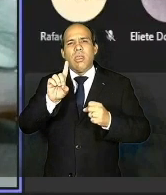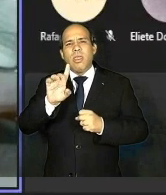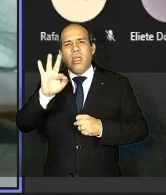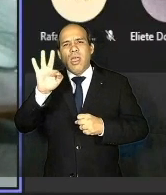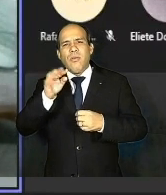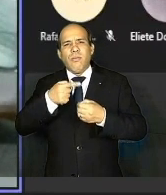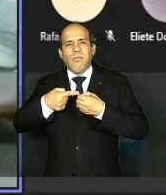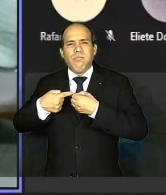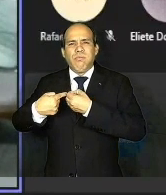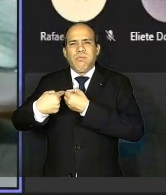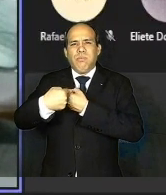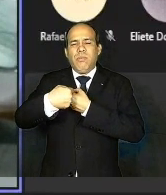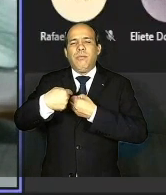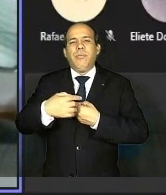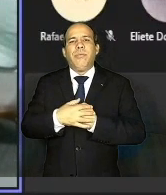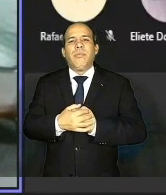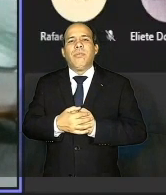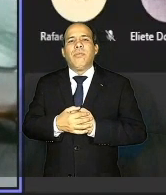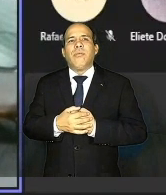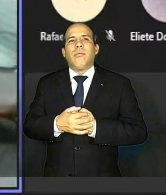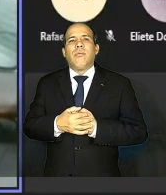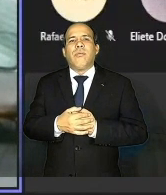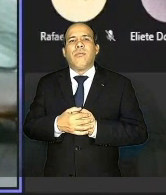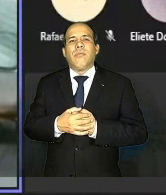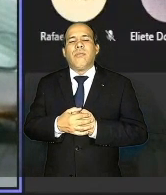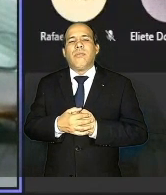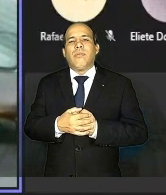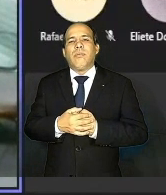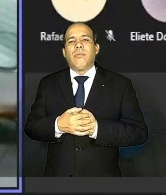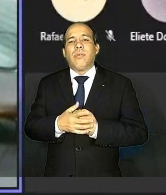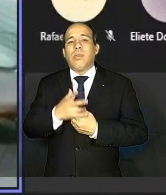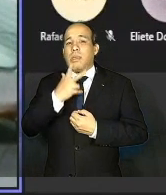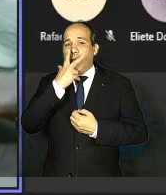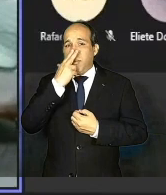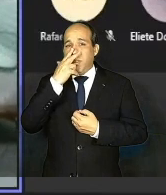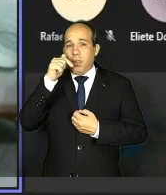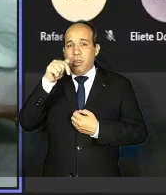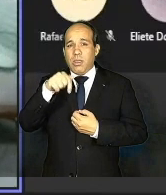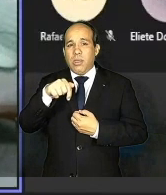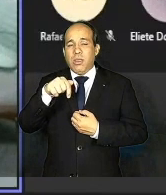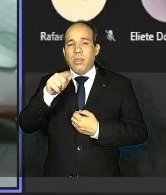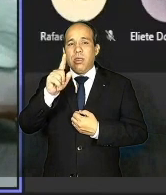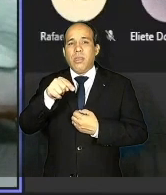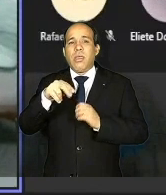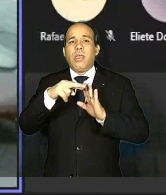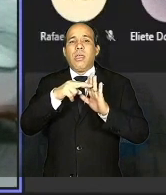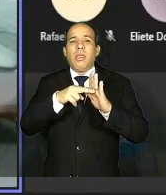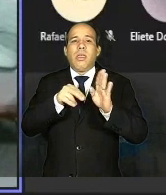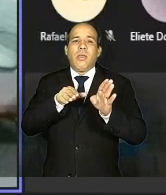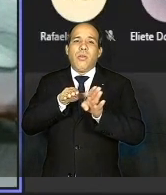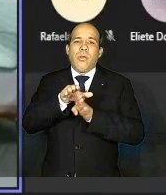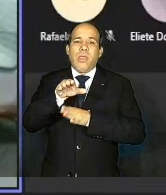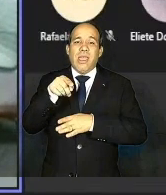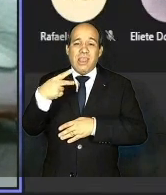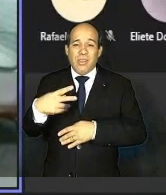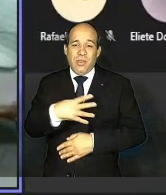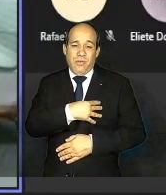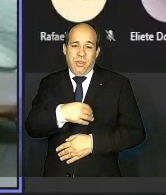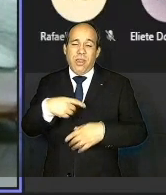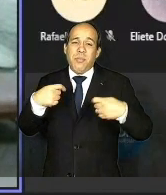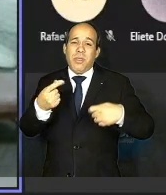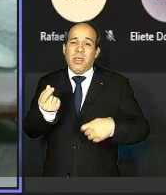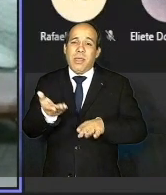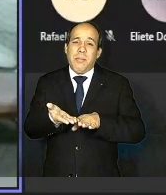grande, Lusiânia, DF, 41. Aí, olha, eu acho que seria... Aqui nós estamos parlamentando, né?